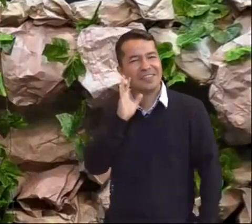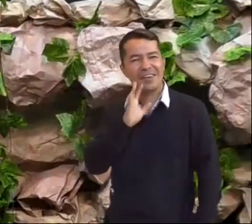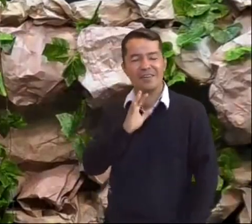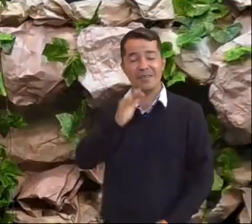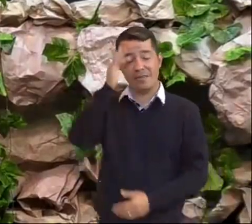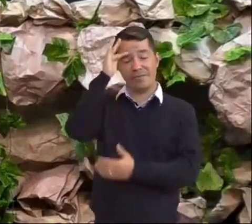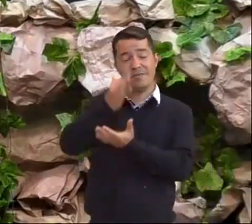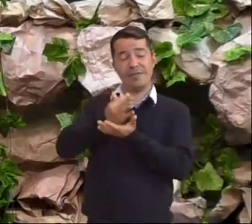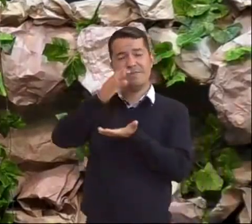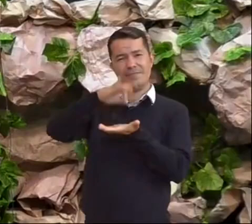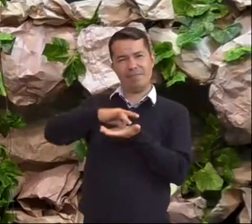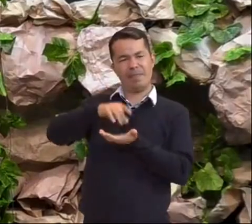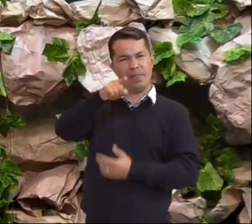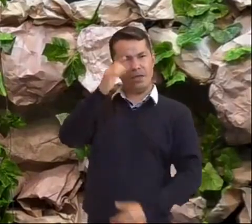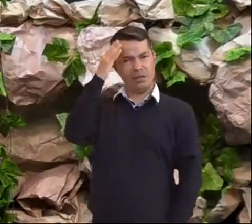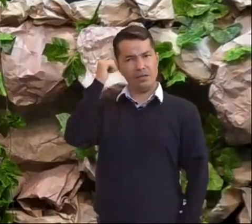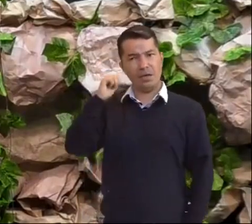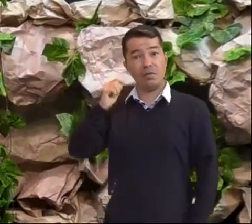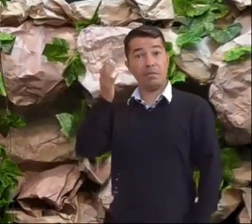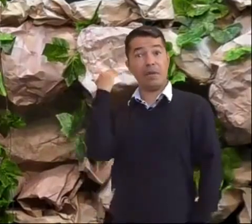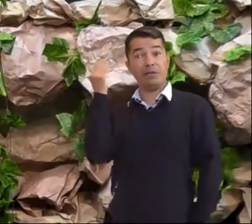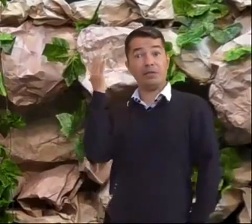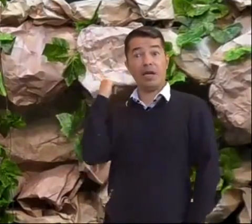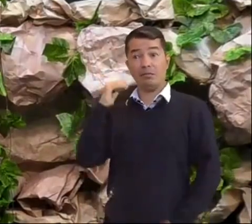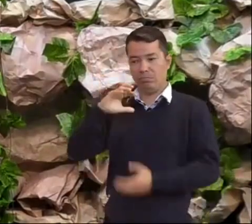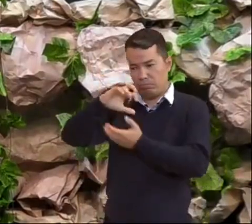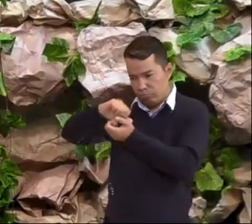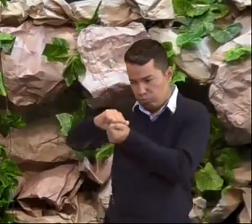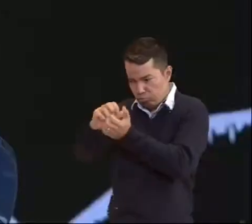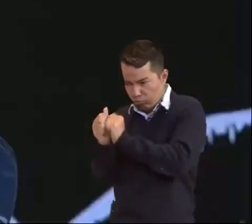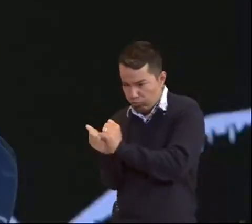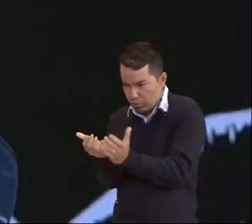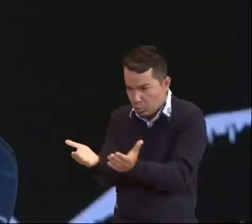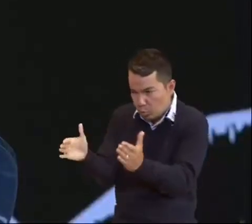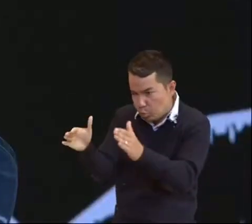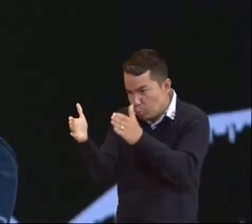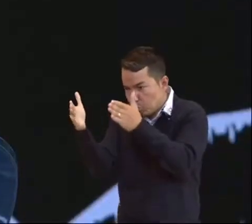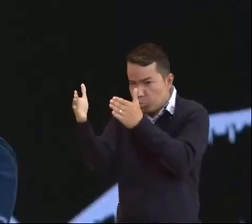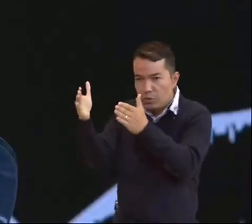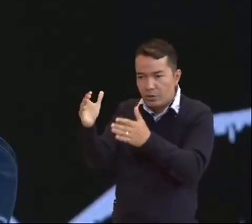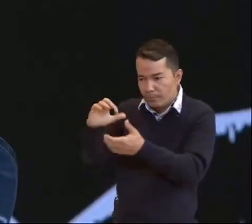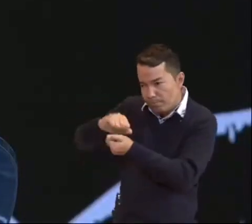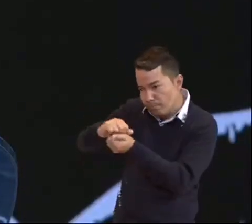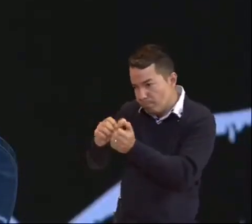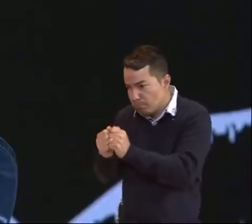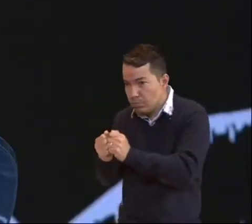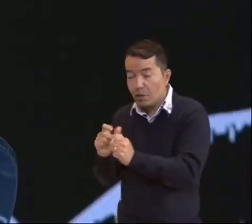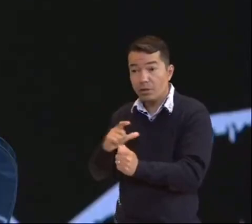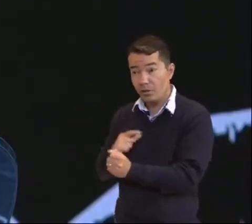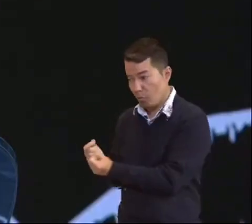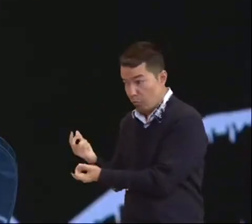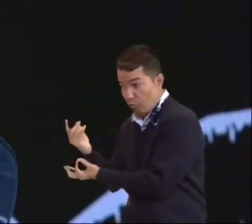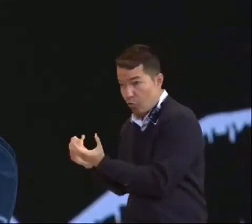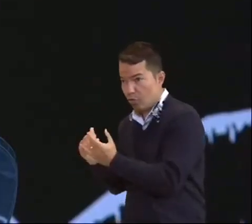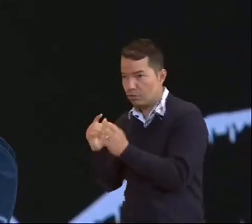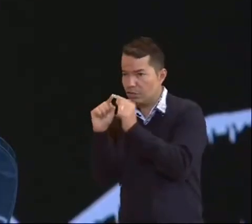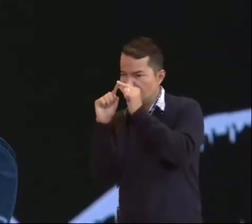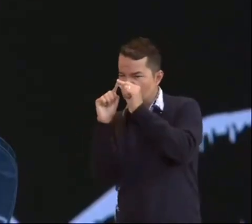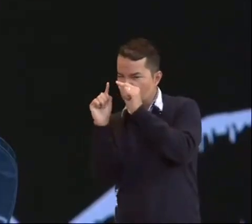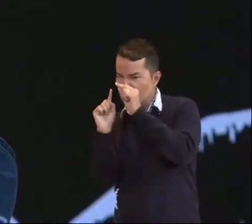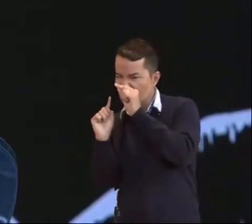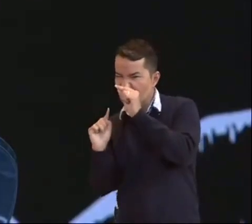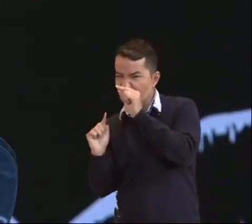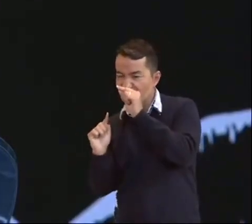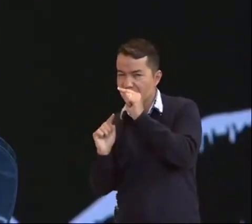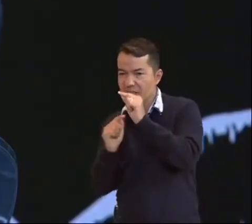suas obras de arte, se elas vinham com rachaduras, eles colocavam cera para cobrir os defeitos.